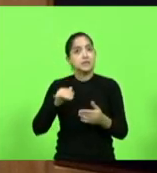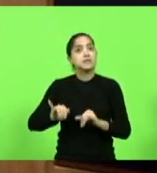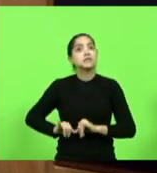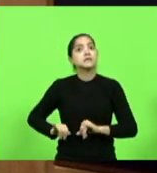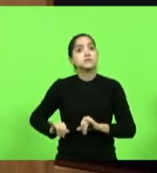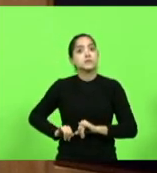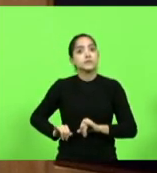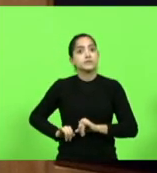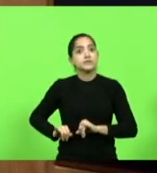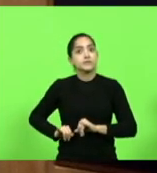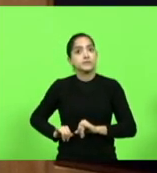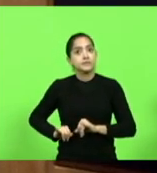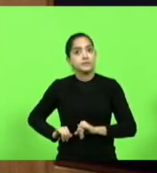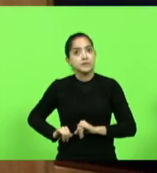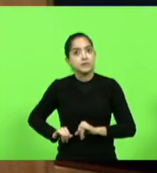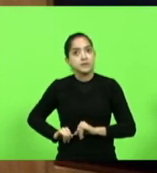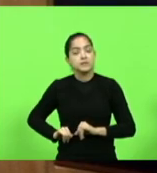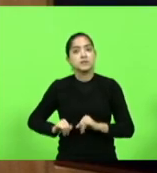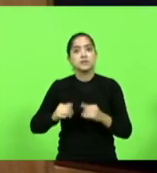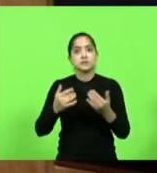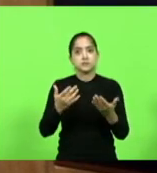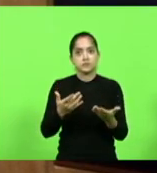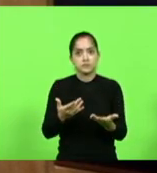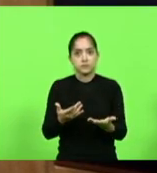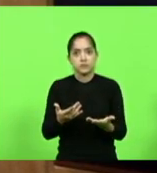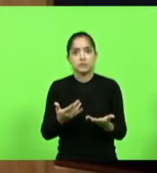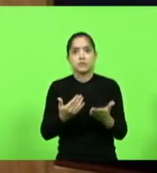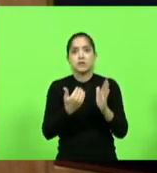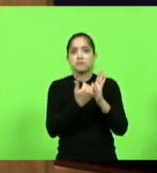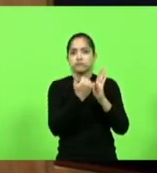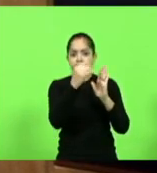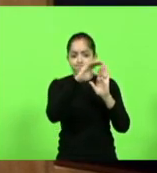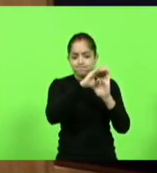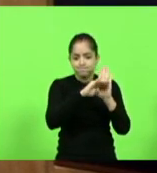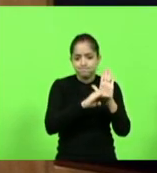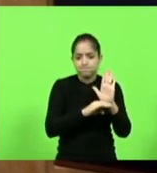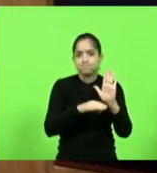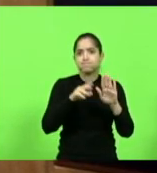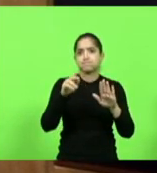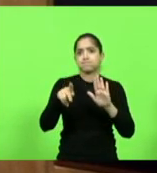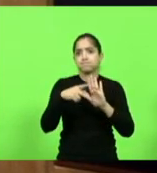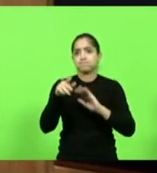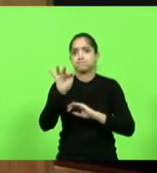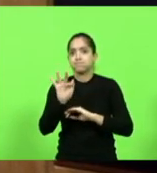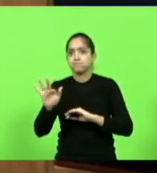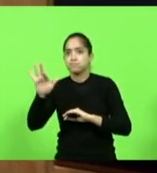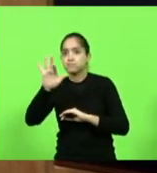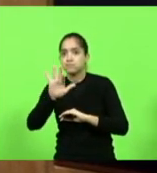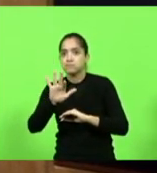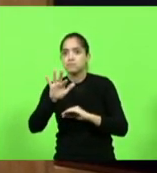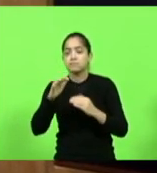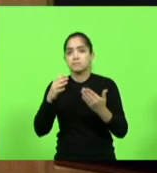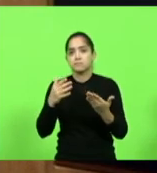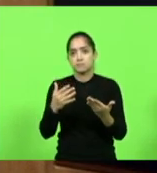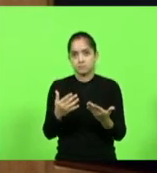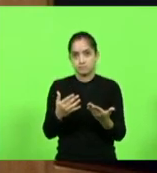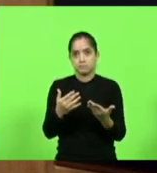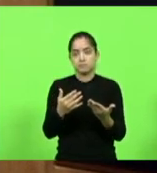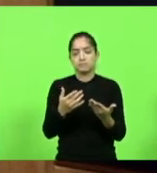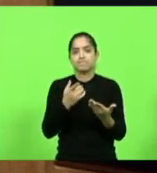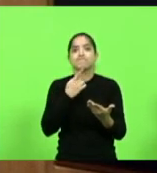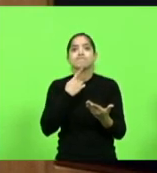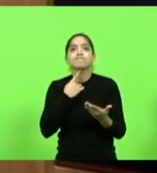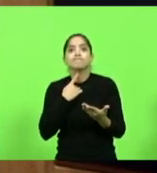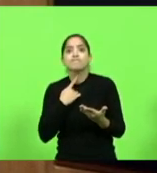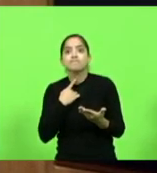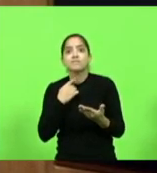mal de estar adiantando uma pauta federal, dado os seus íntimos desejos de